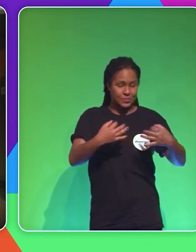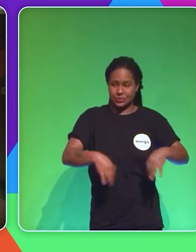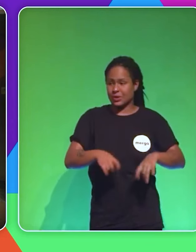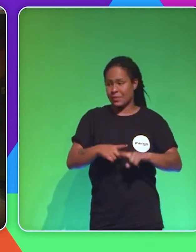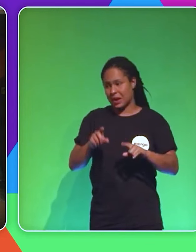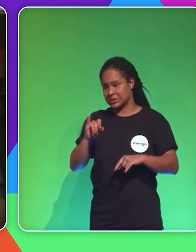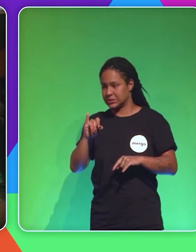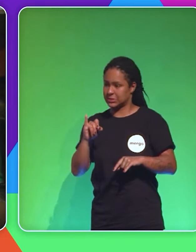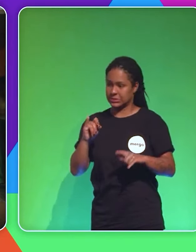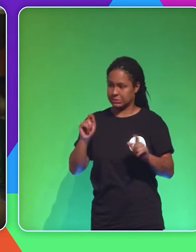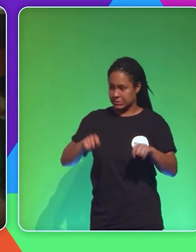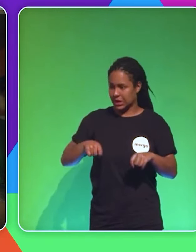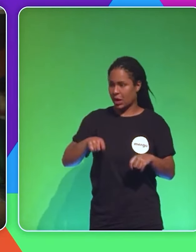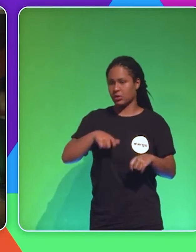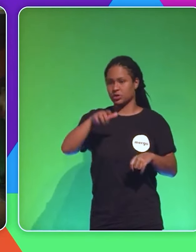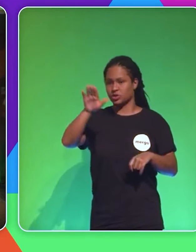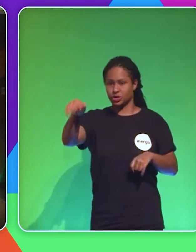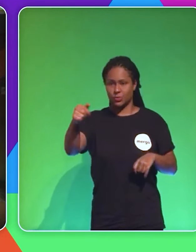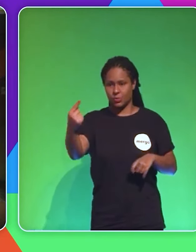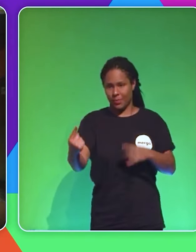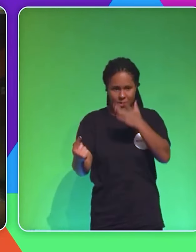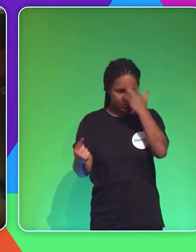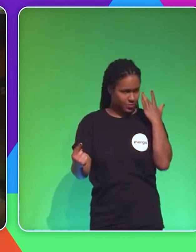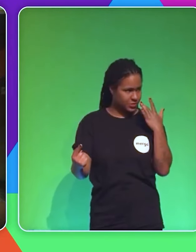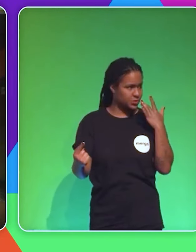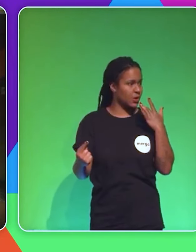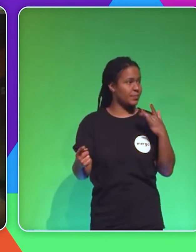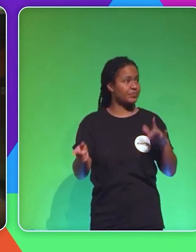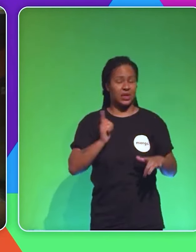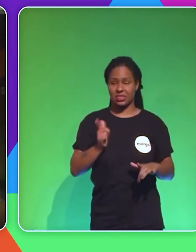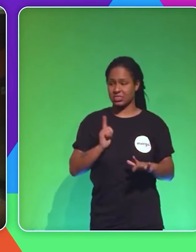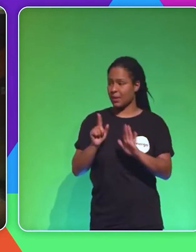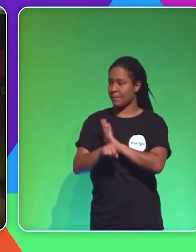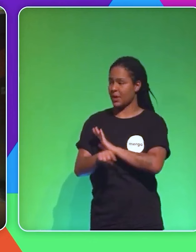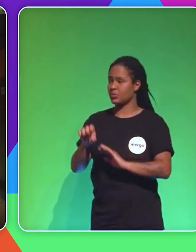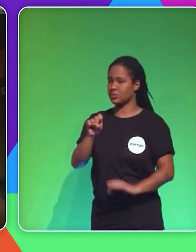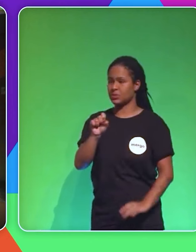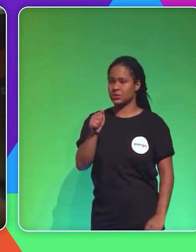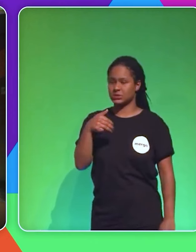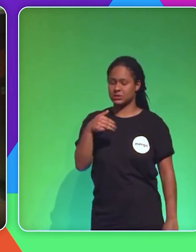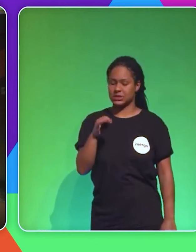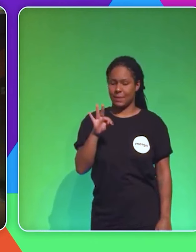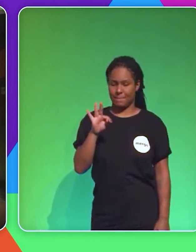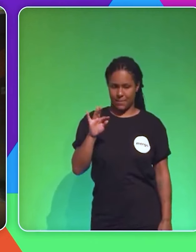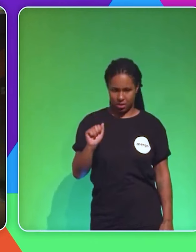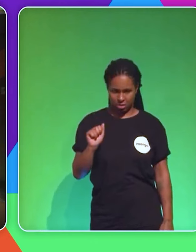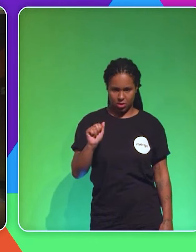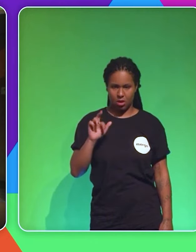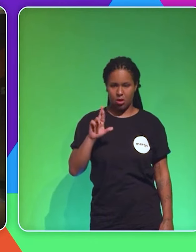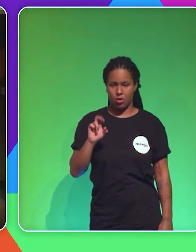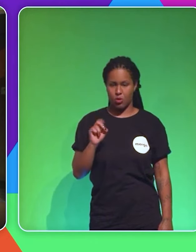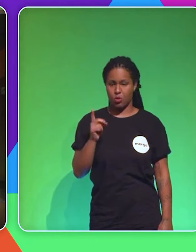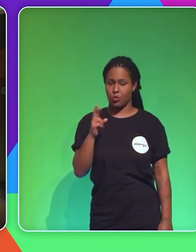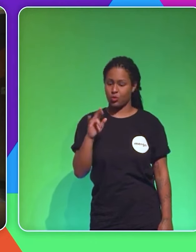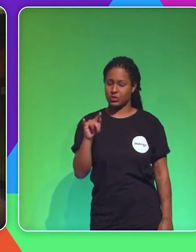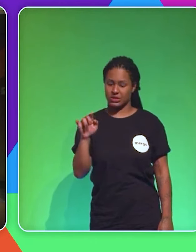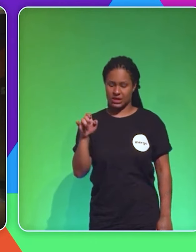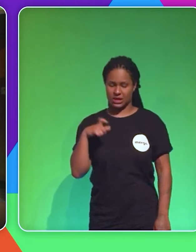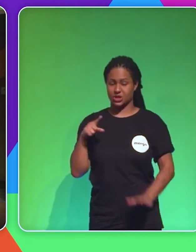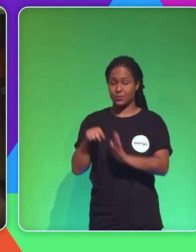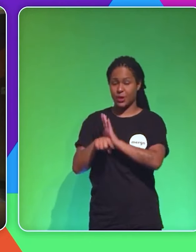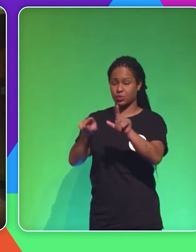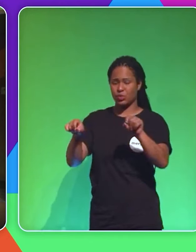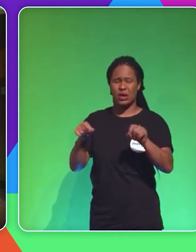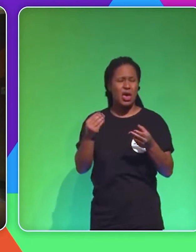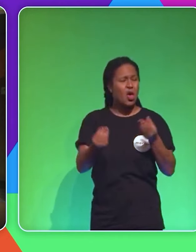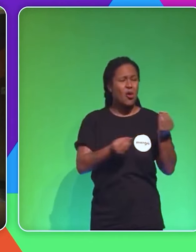qualquer a gente traz mais alguém a gente tem uma pergunta da Samanta rodrig que ela perguntou como fugir das receitas